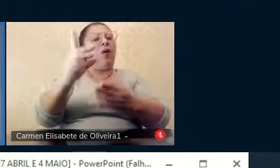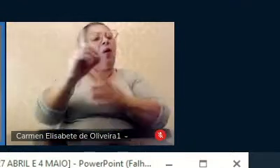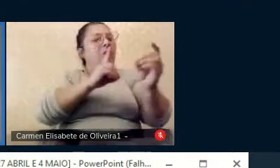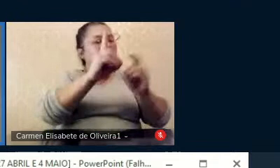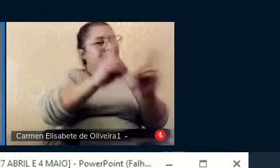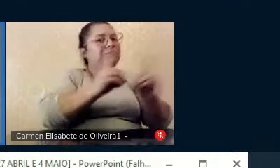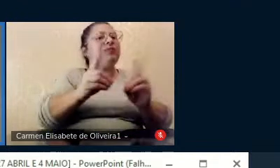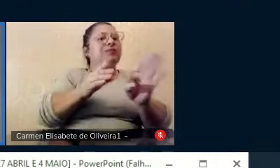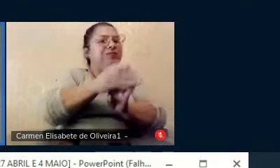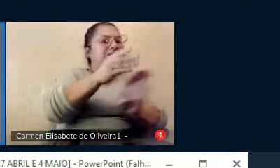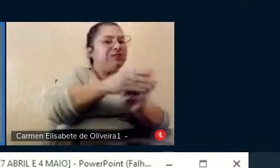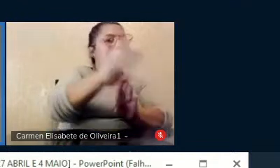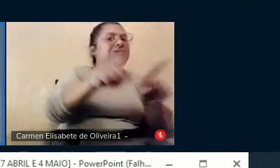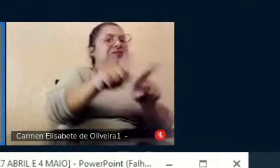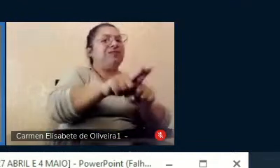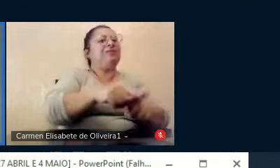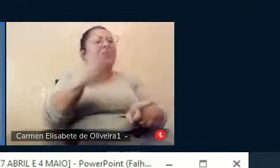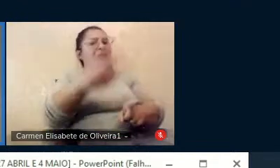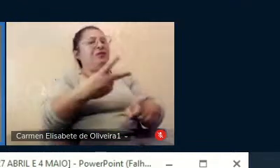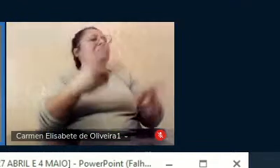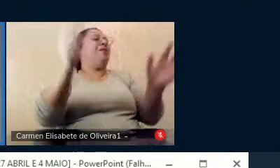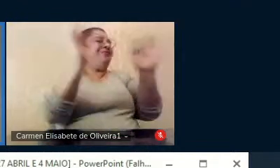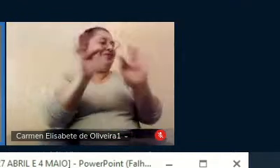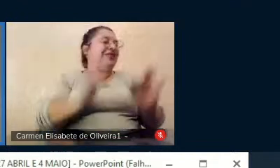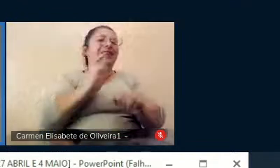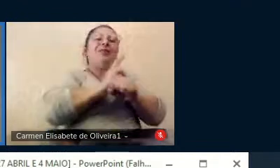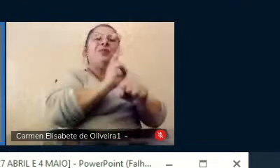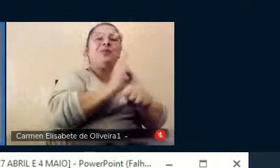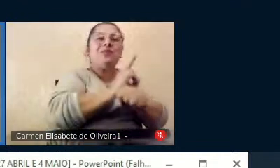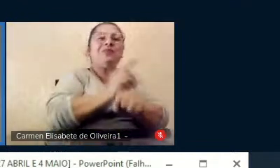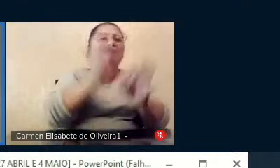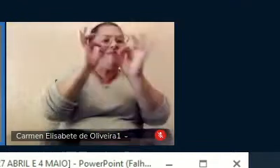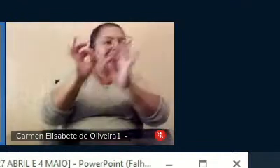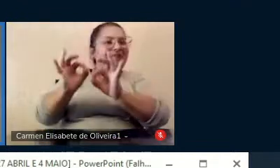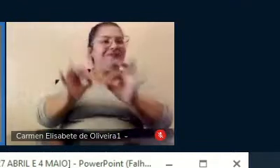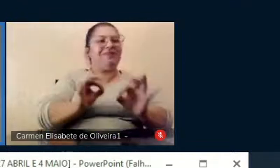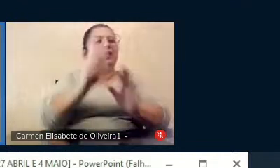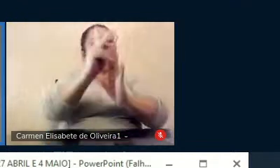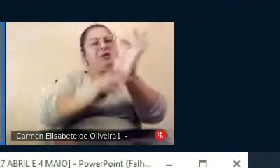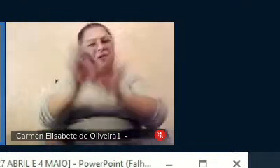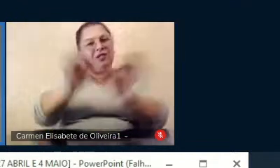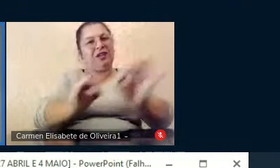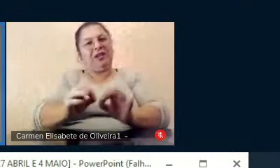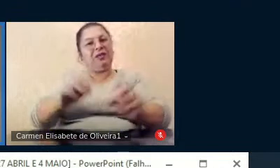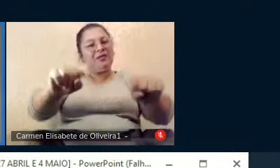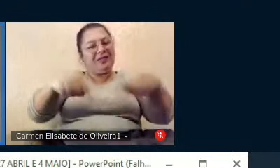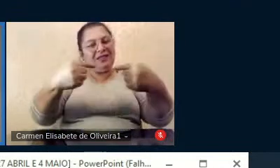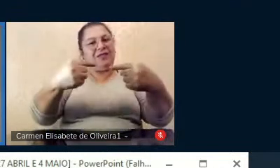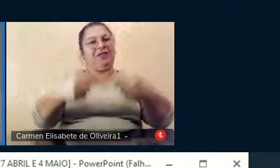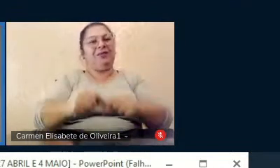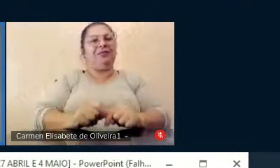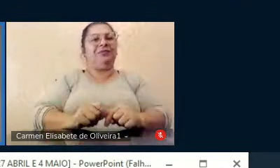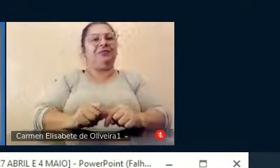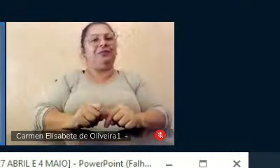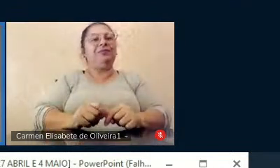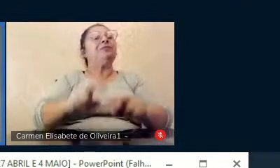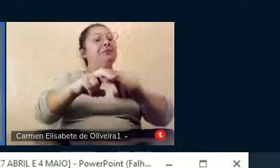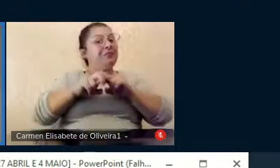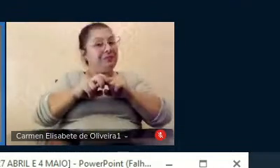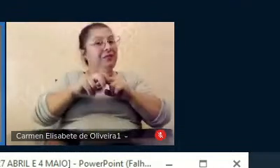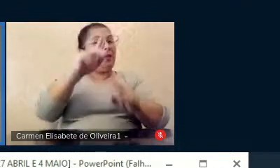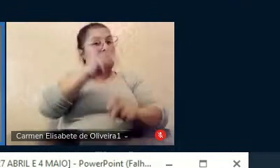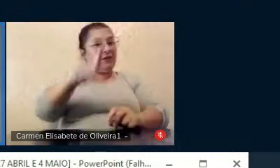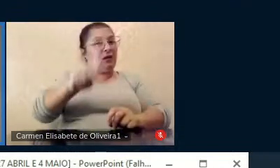professora Beatriz é minha co-orientadora. Estou muito bem amparada, né, nesse projeto, nesse grande desafio. Então, professora Helena,